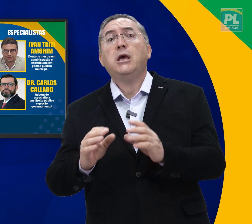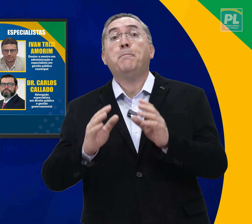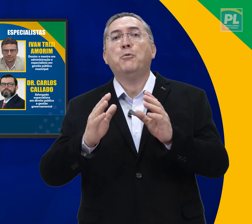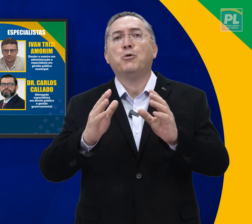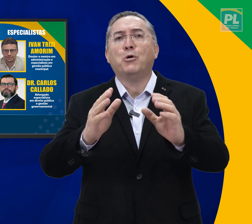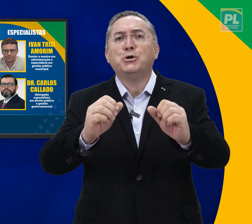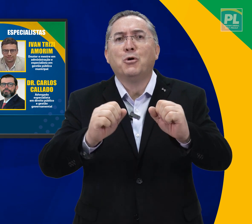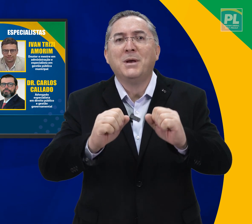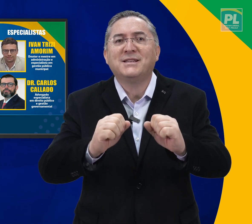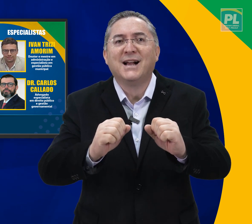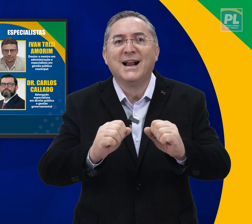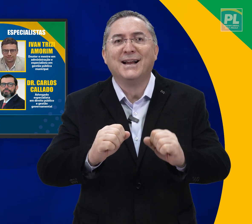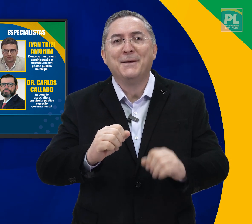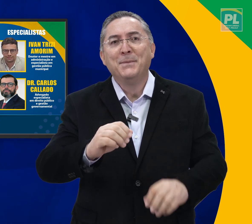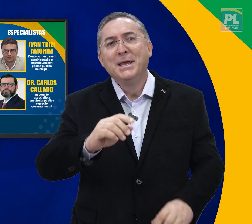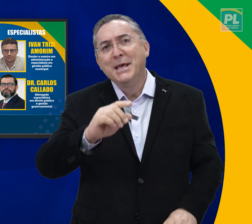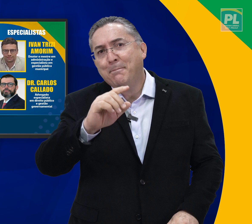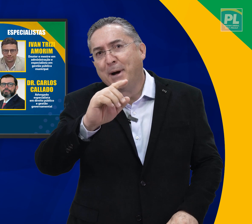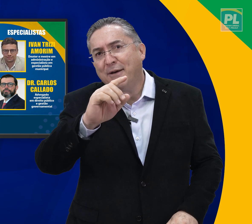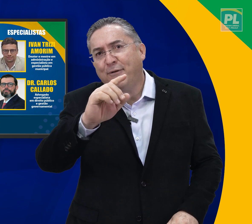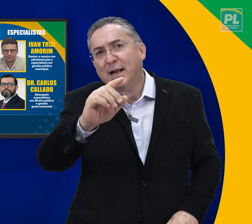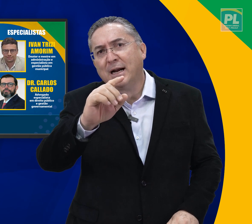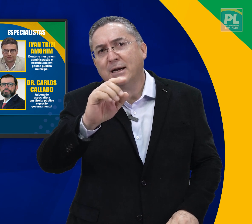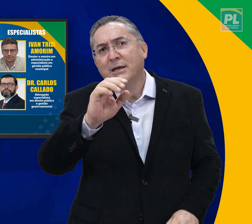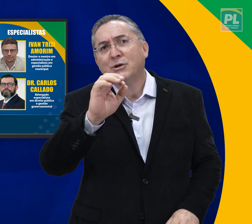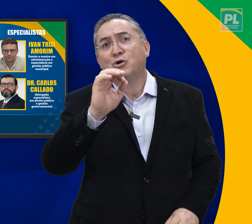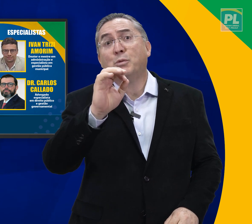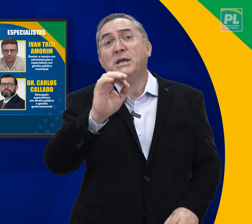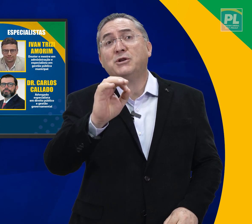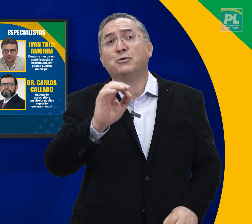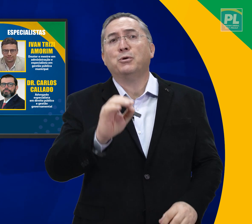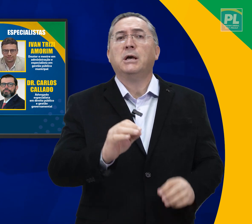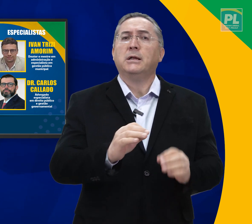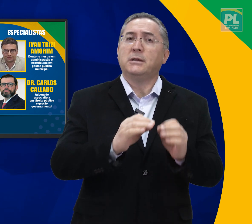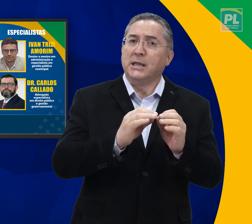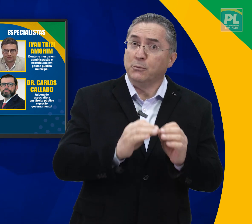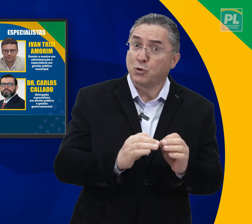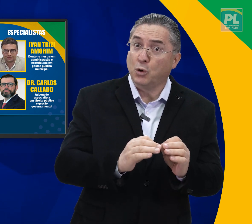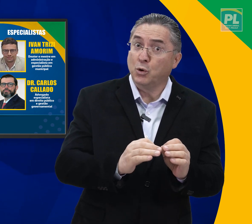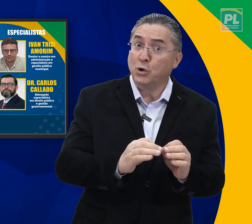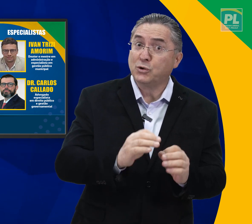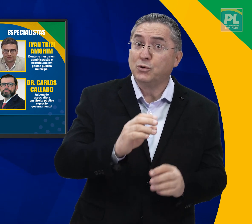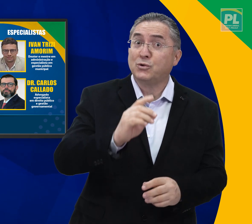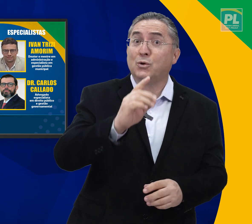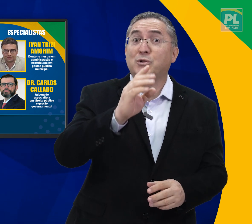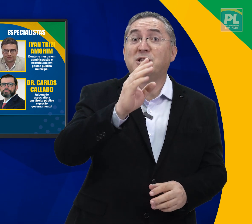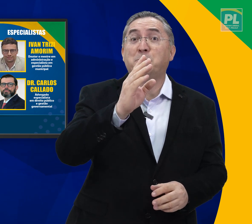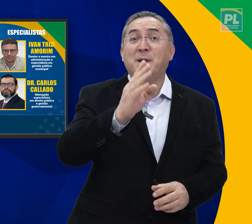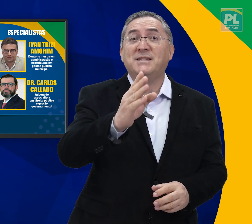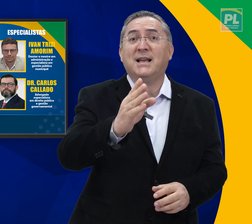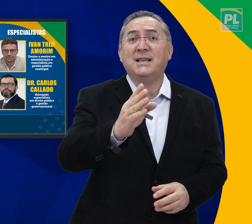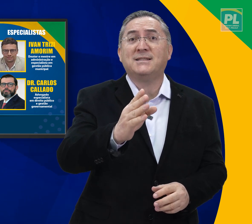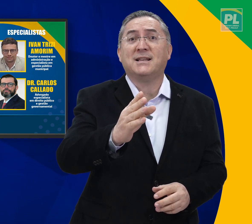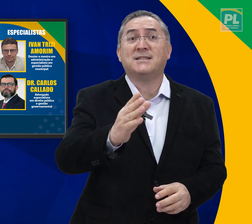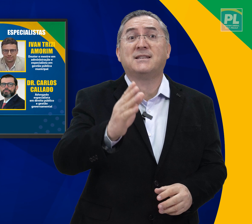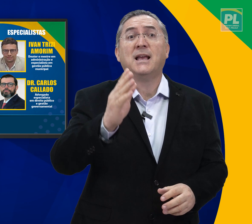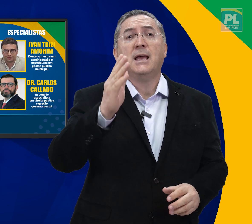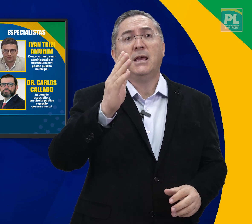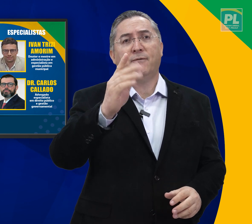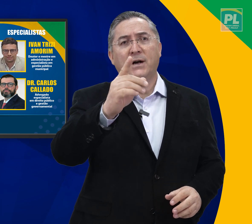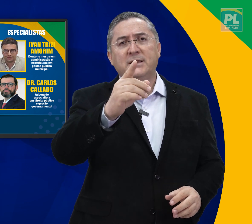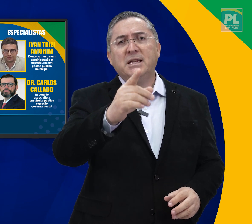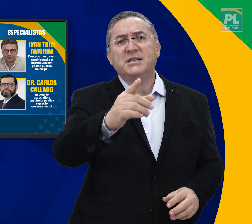desafios e por onde começar. E para falar sobre isso, temos conosco os